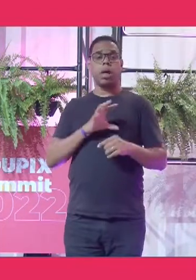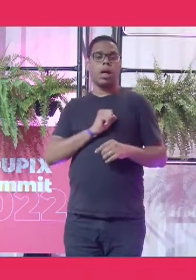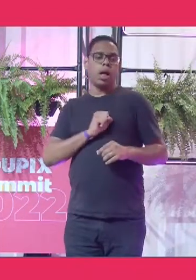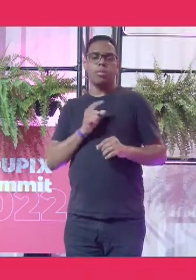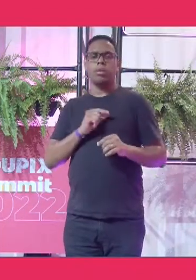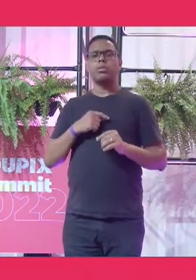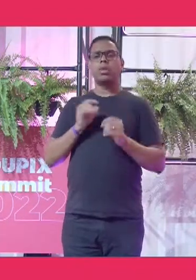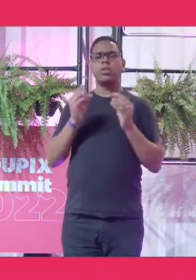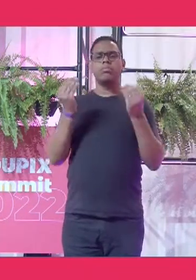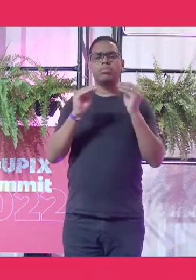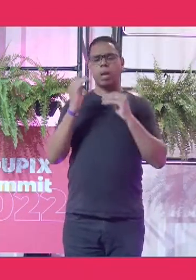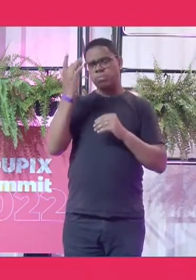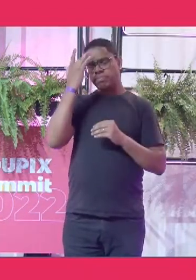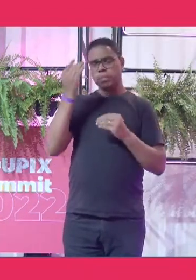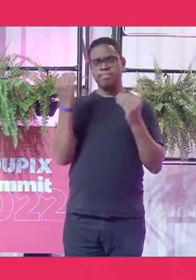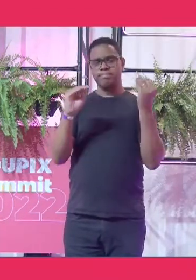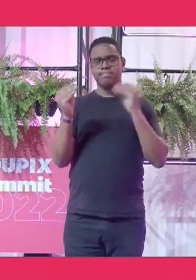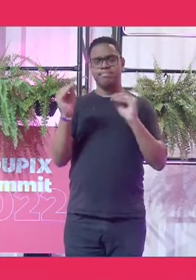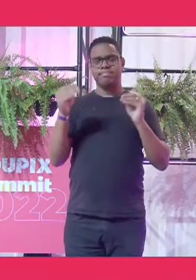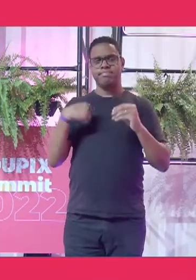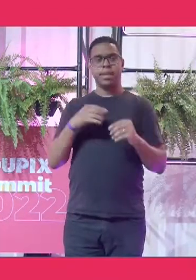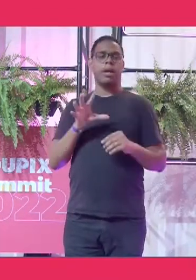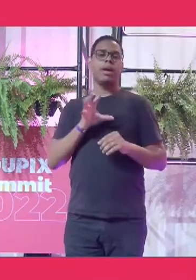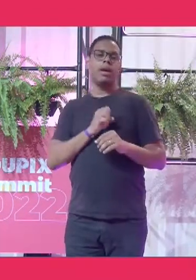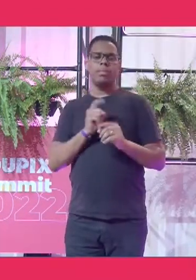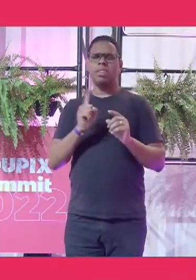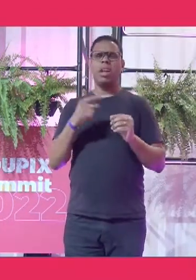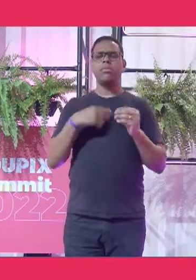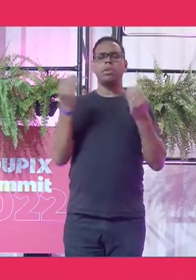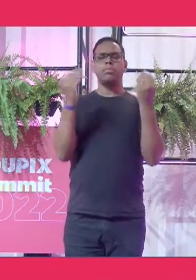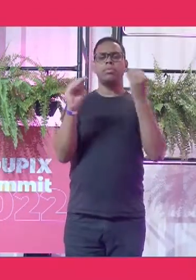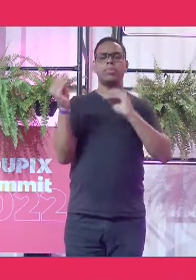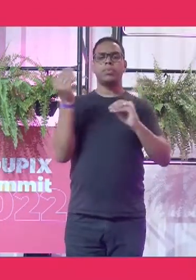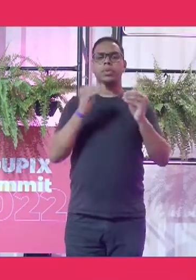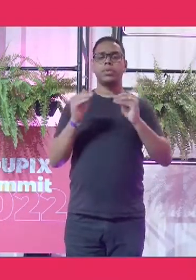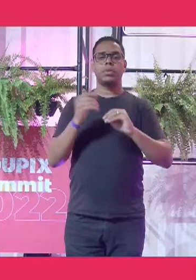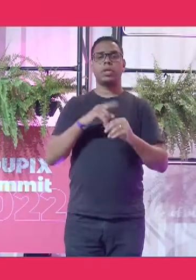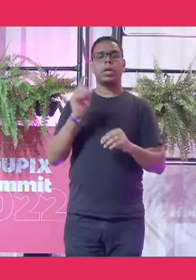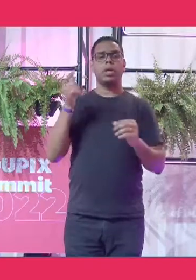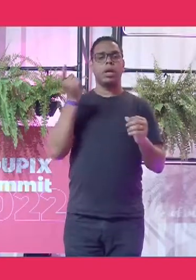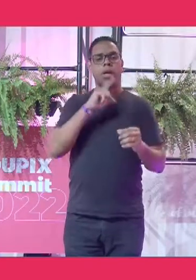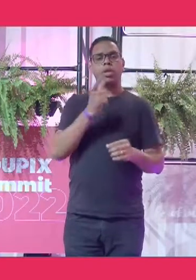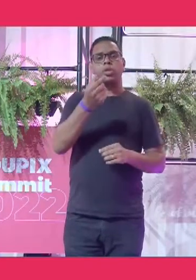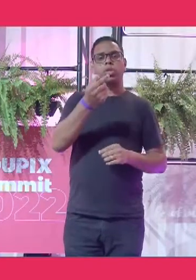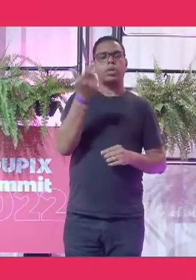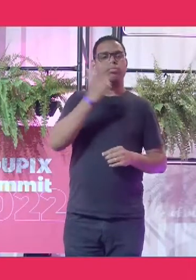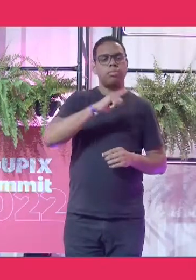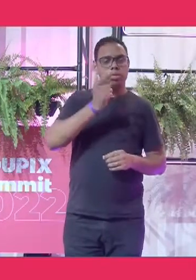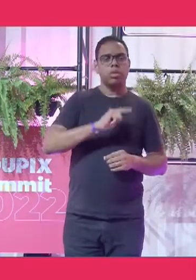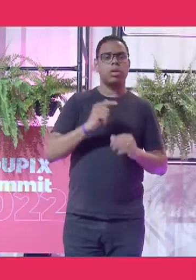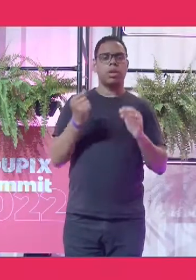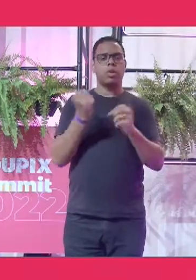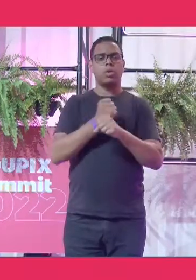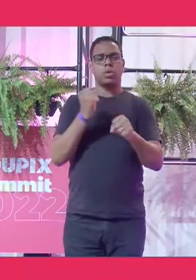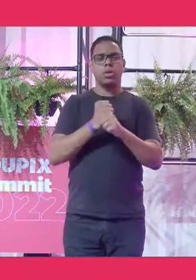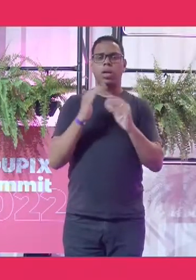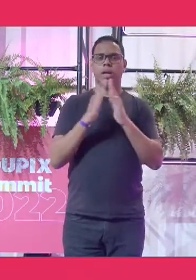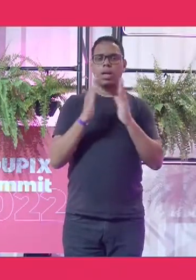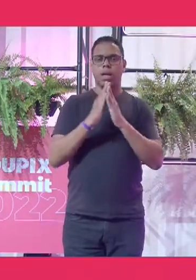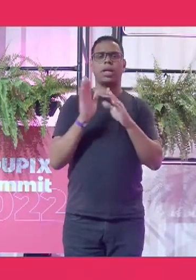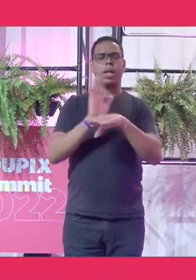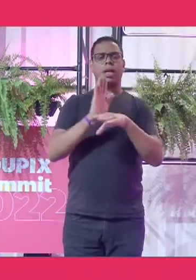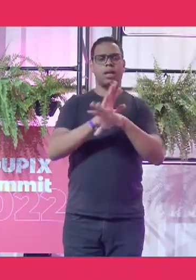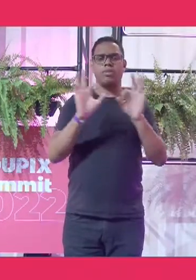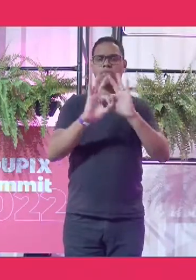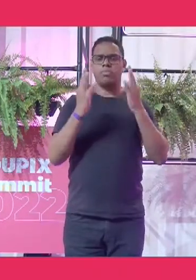Entra... Racional ali, racional. Ó. Bum, bum, bum. É um meio para um fim, que é ganhar dinheiro, construir uma casa, alimentar minha família.